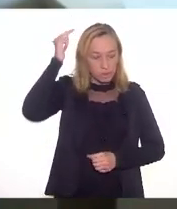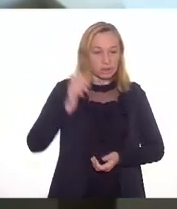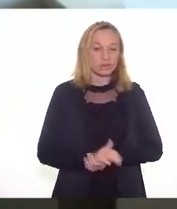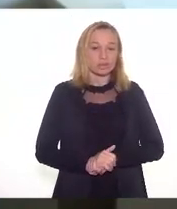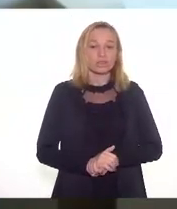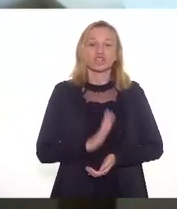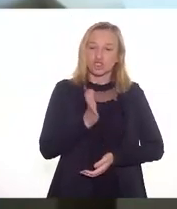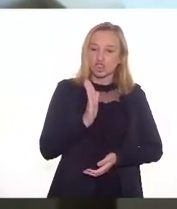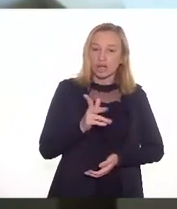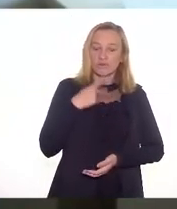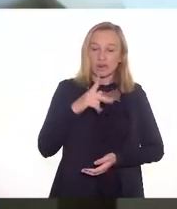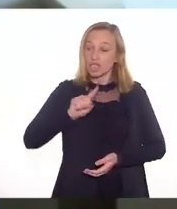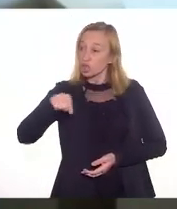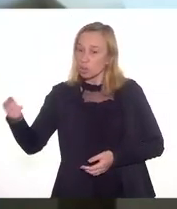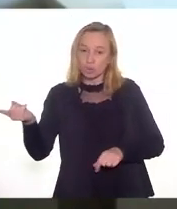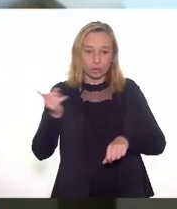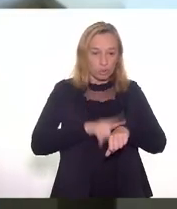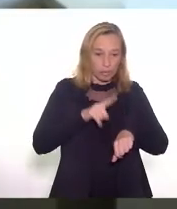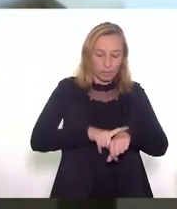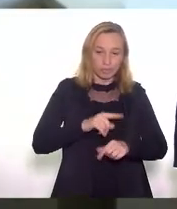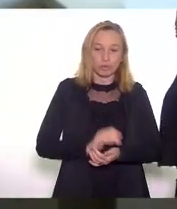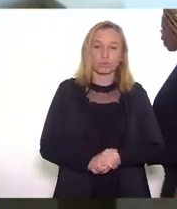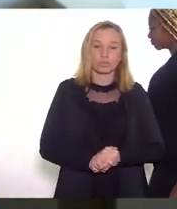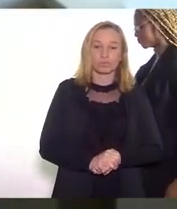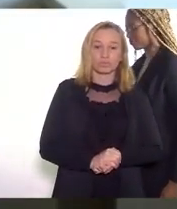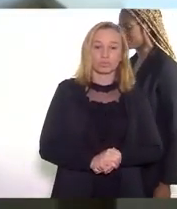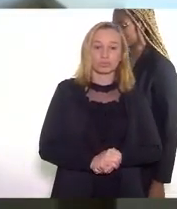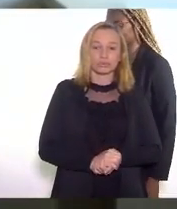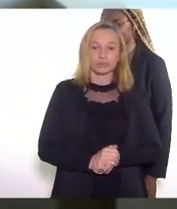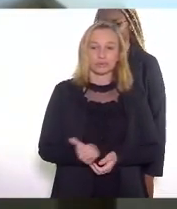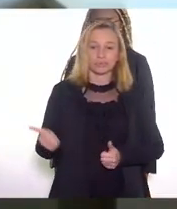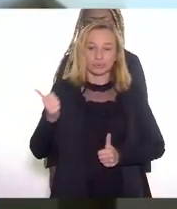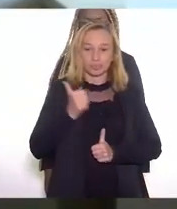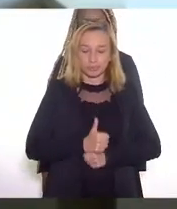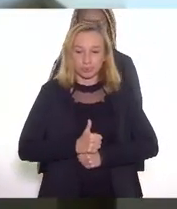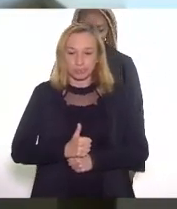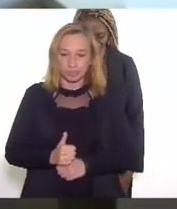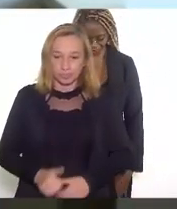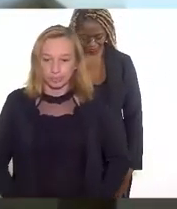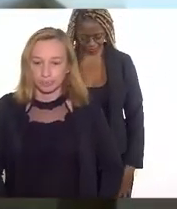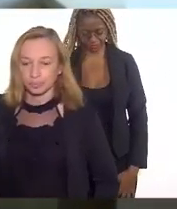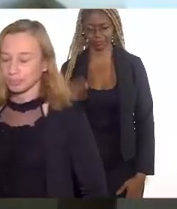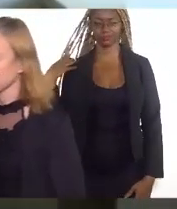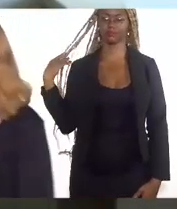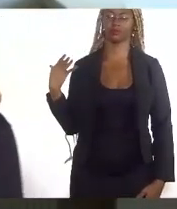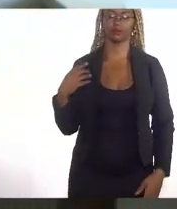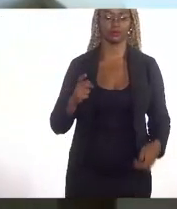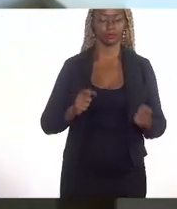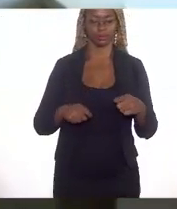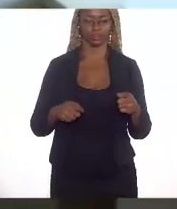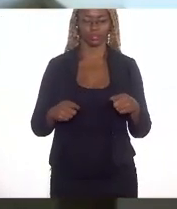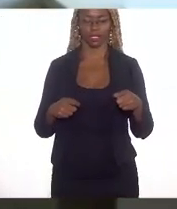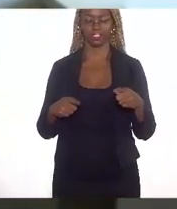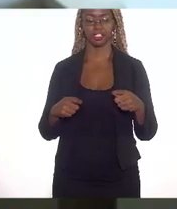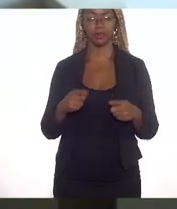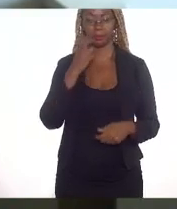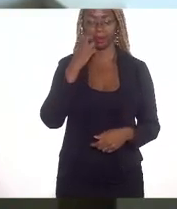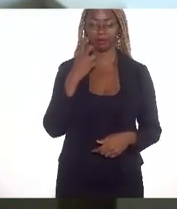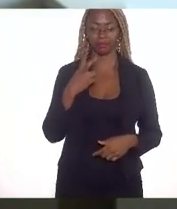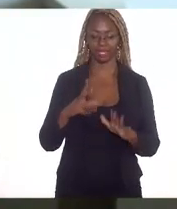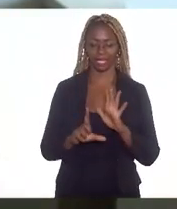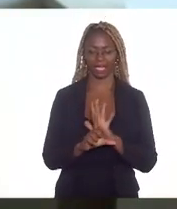Como eu já fiz em outras épocas, o senhor poderia, com a sanção da lei hoje,